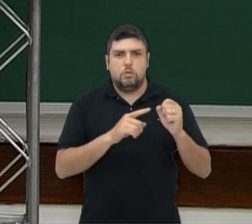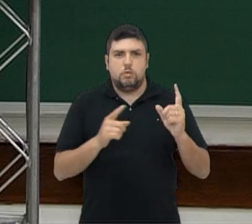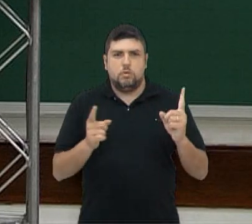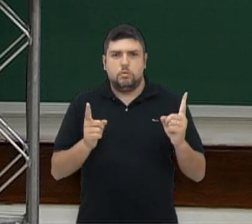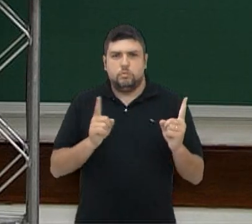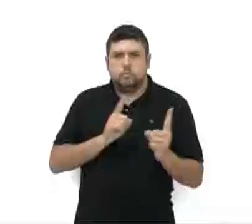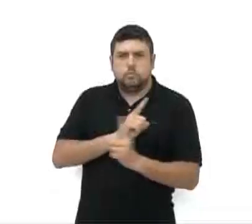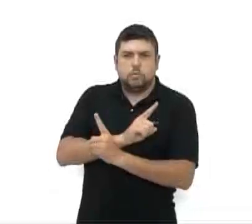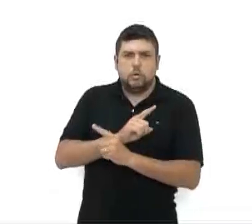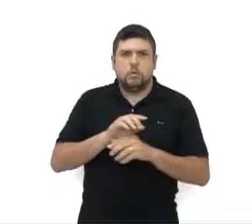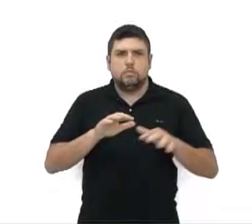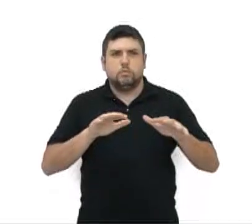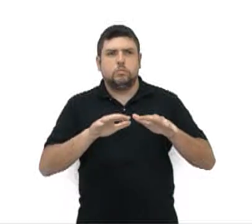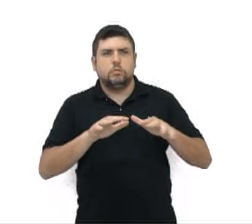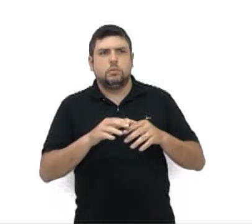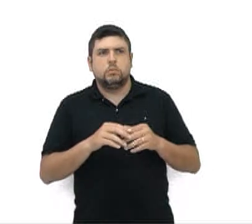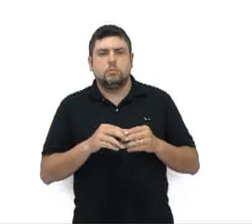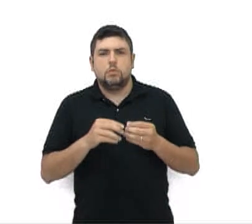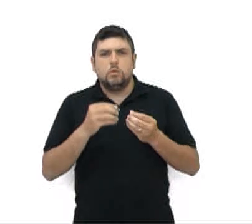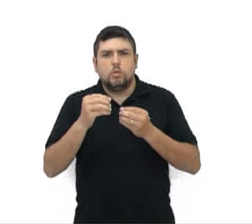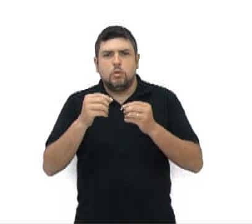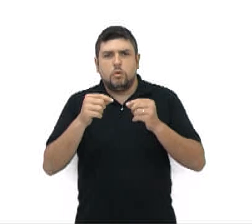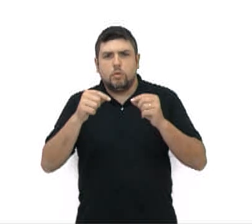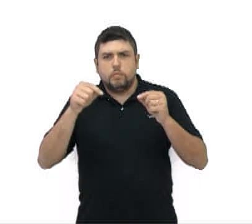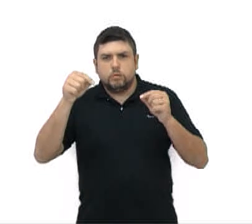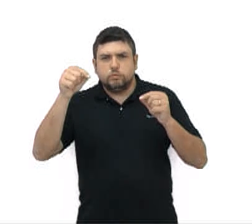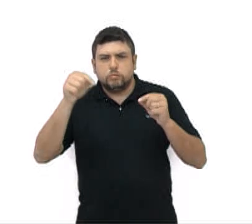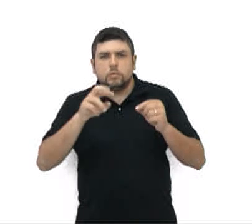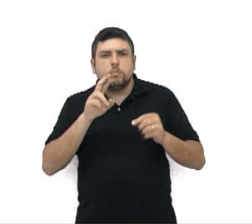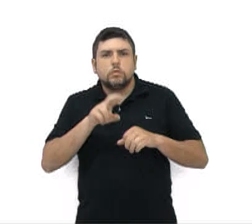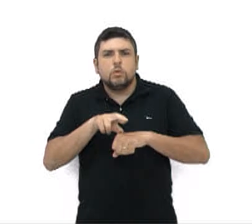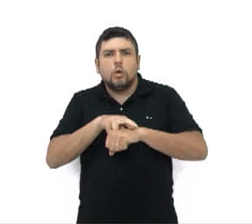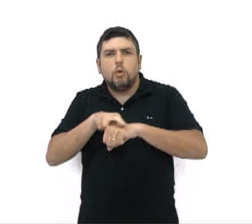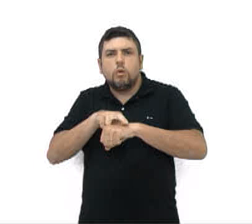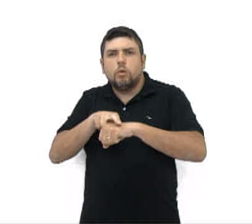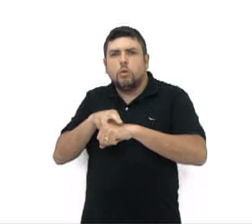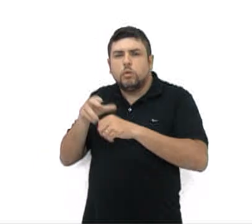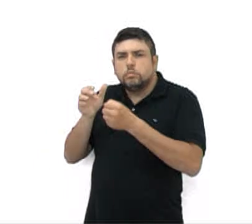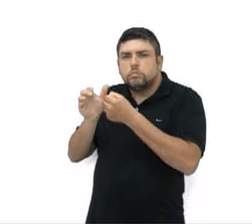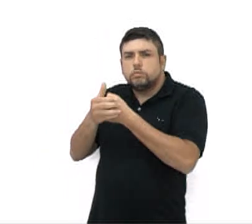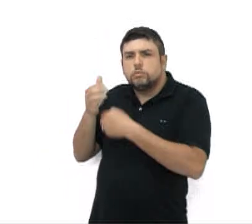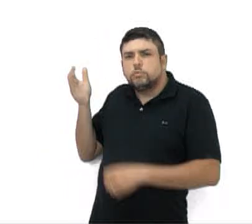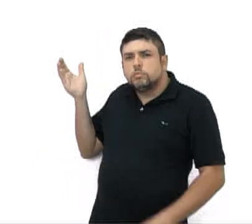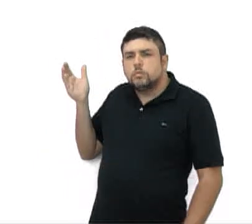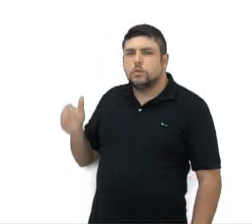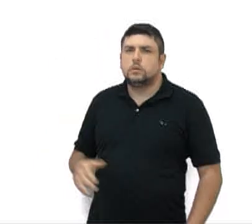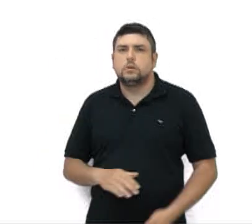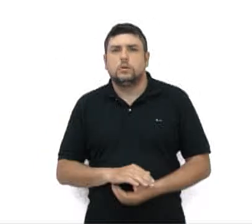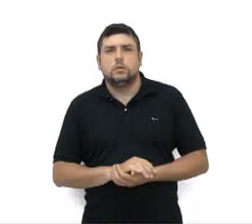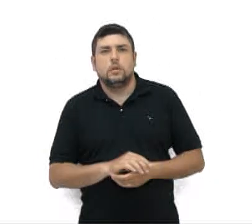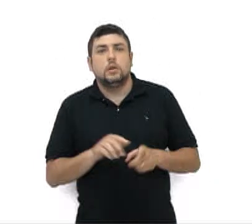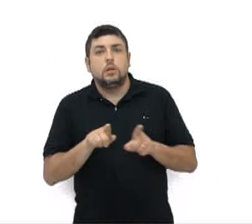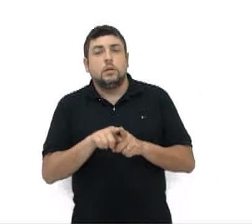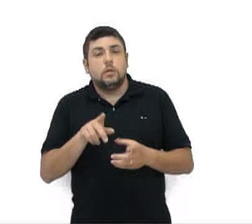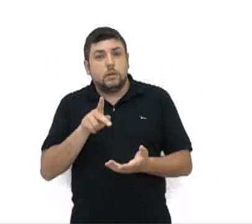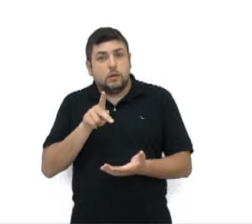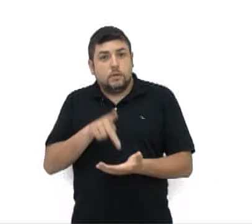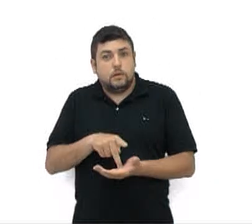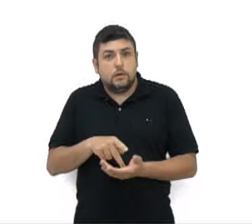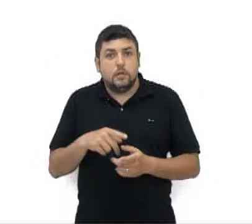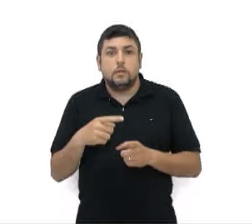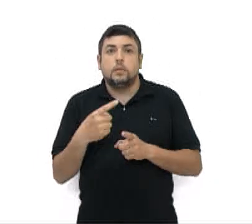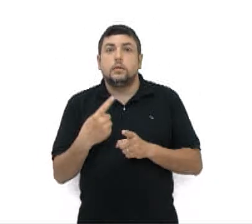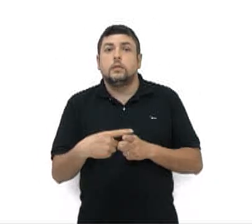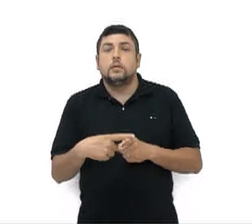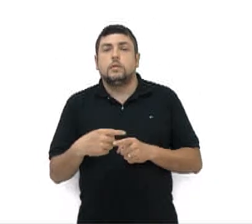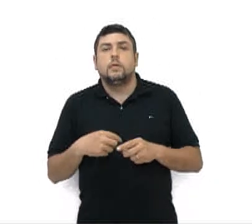movimento. É nessa partezinha aqui, ó, que está escondidinho, ó, fiz aqui de roxo. Questão verdadeira. Por quê? Certo?